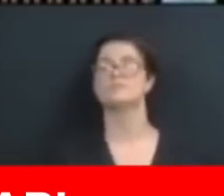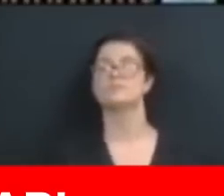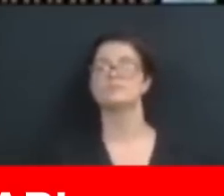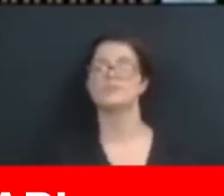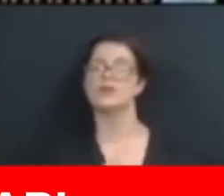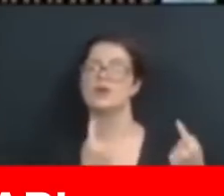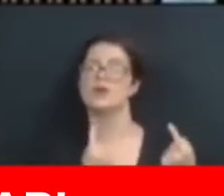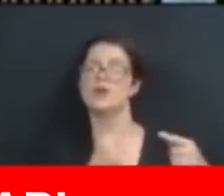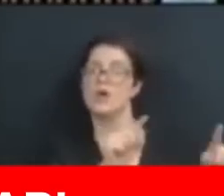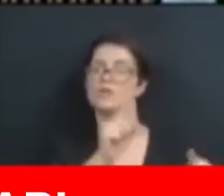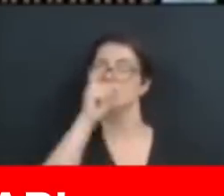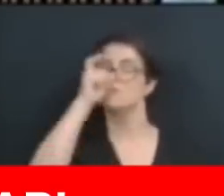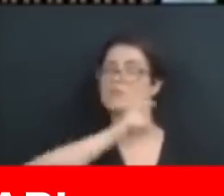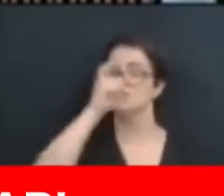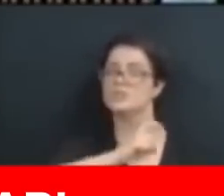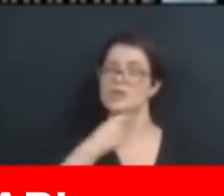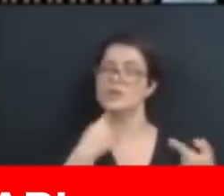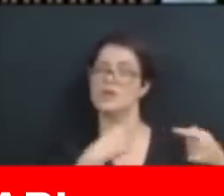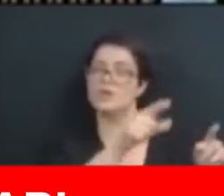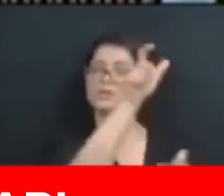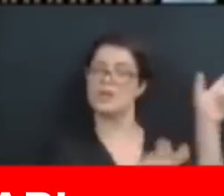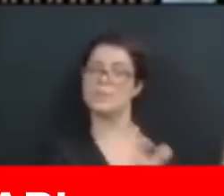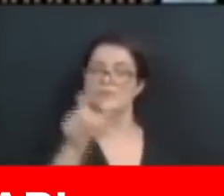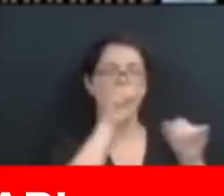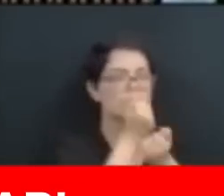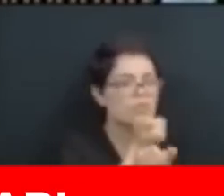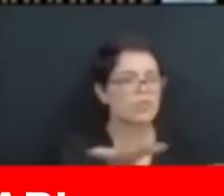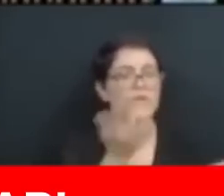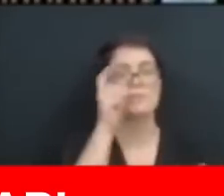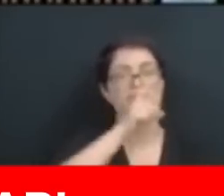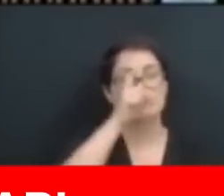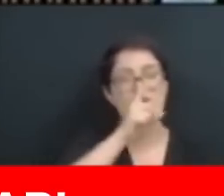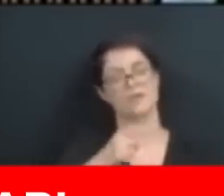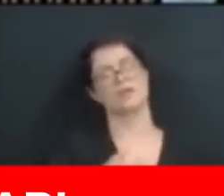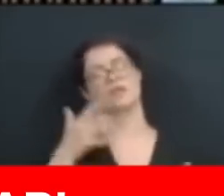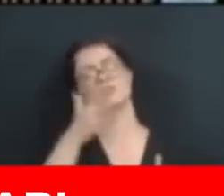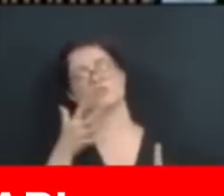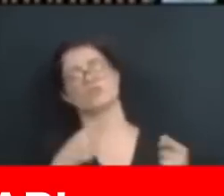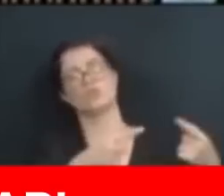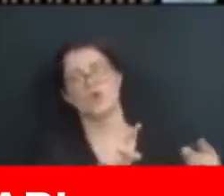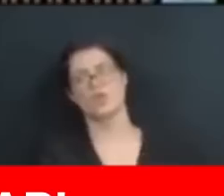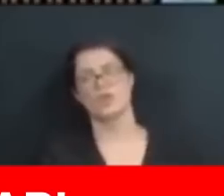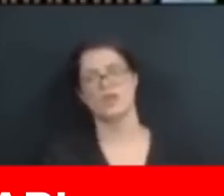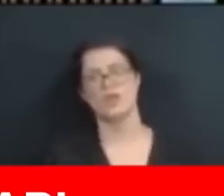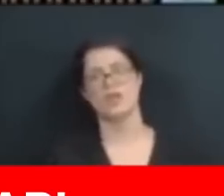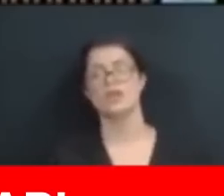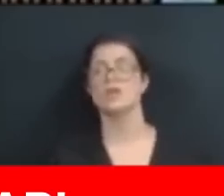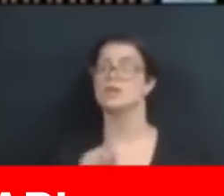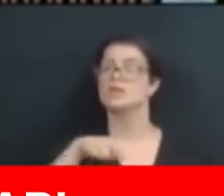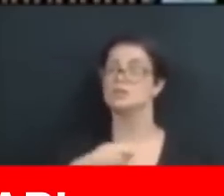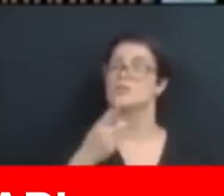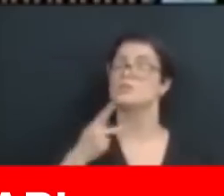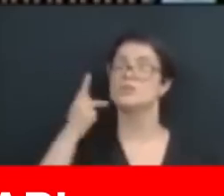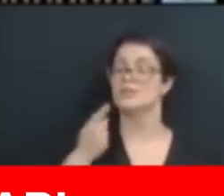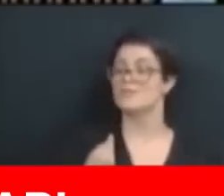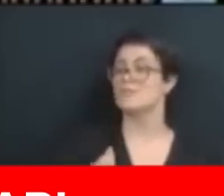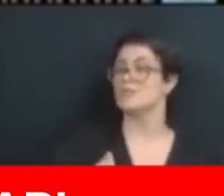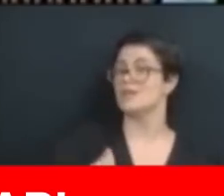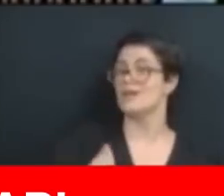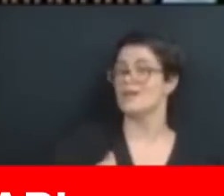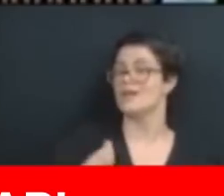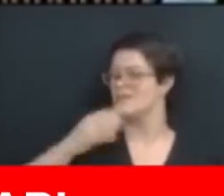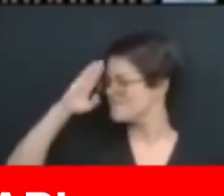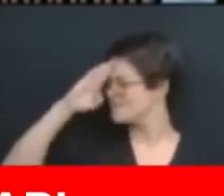os mentirosos, o meu discurso. E por uma política de vida e, sobretudo,